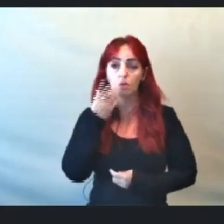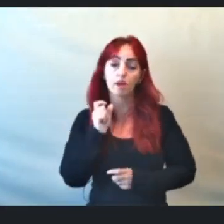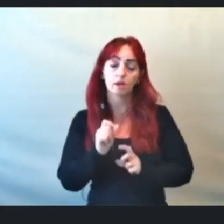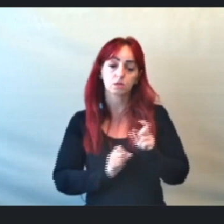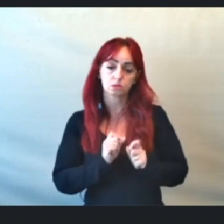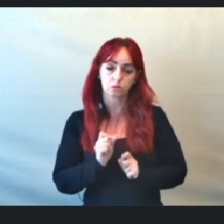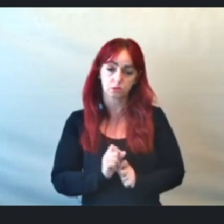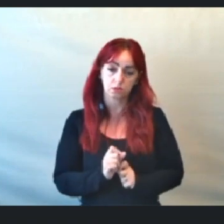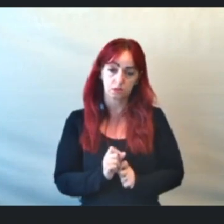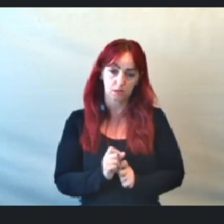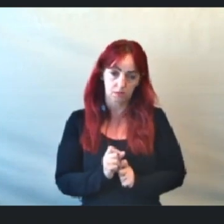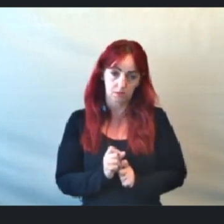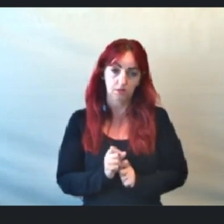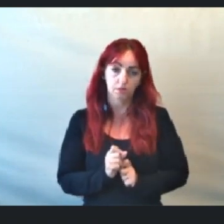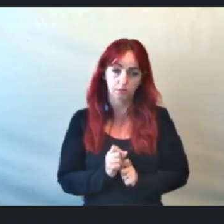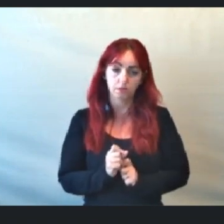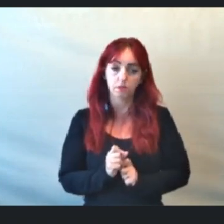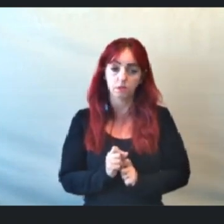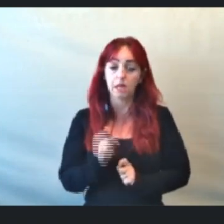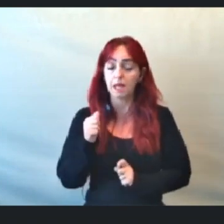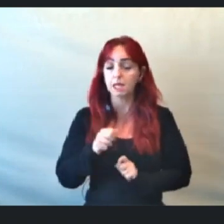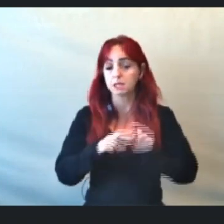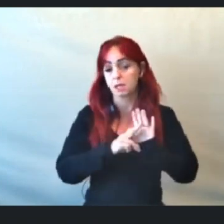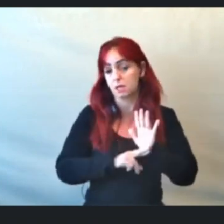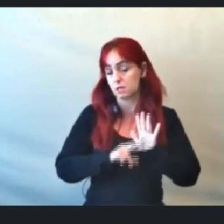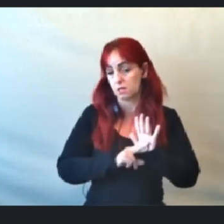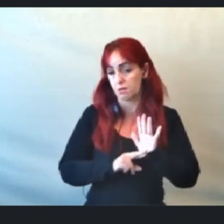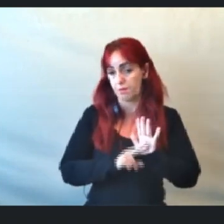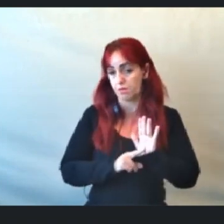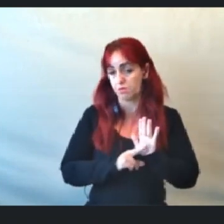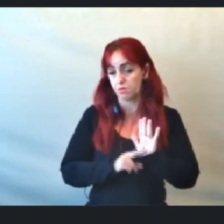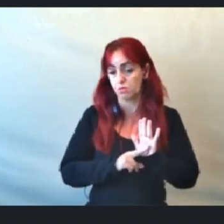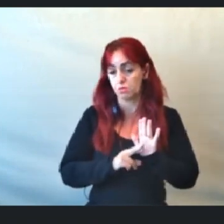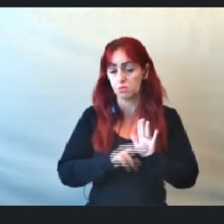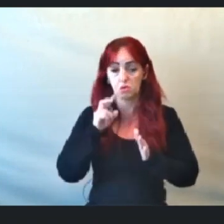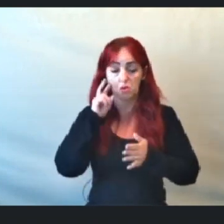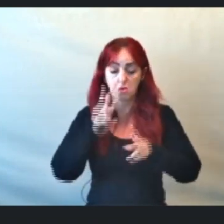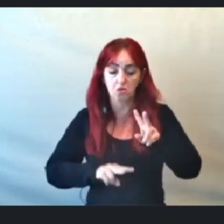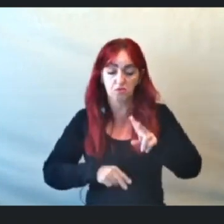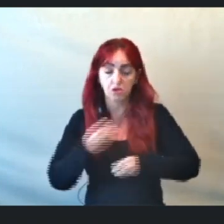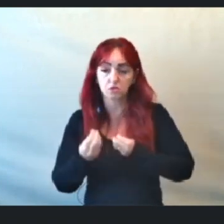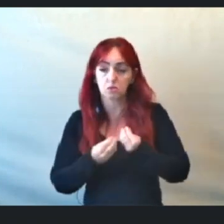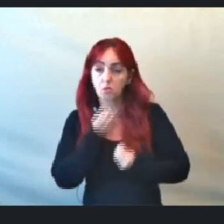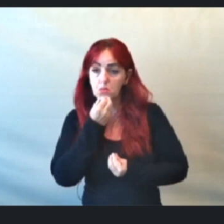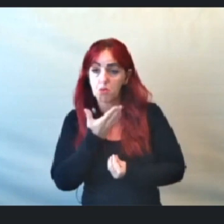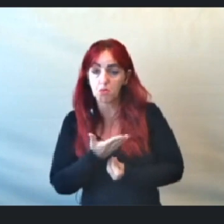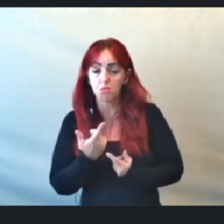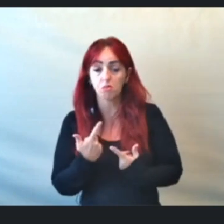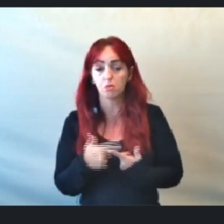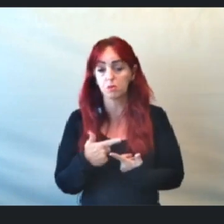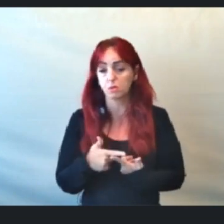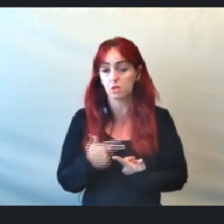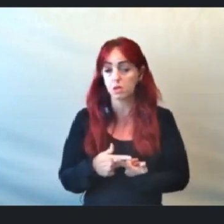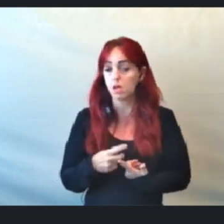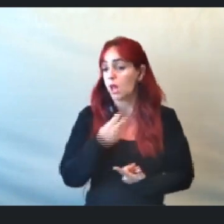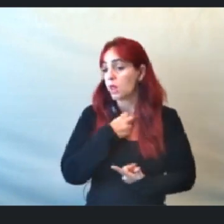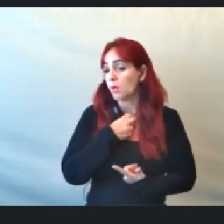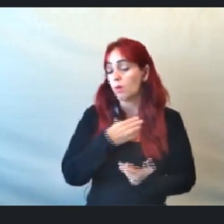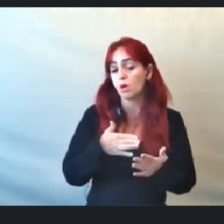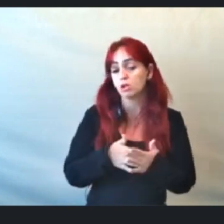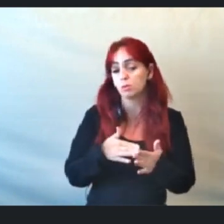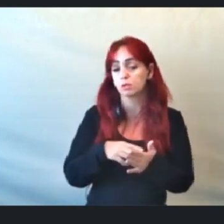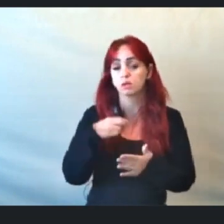esse requerimento, eu não vejo ele com bons olhos, porque não pode impedir de um vereador participar da